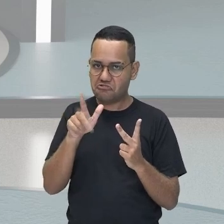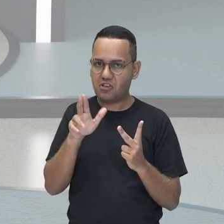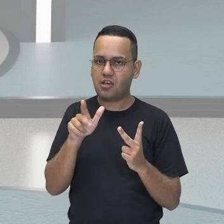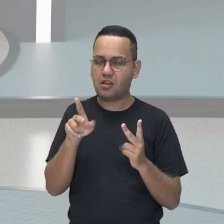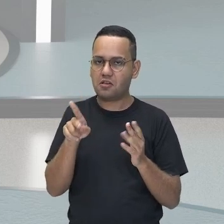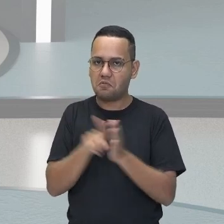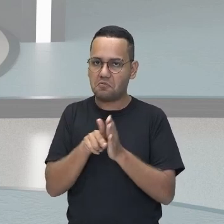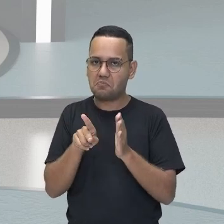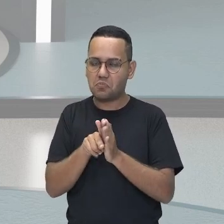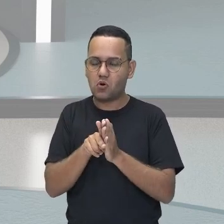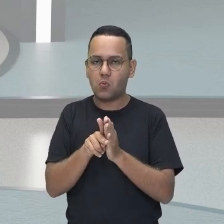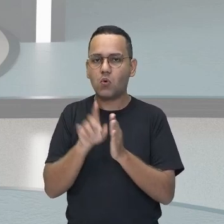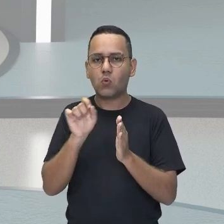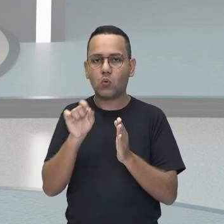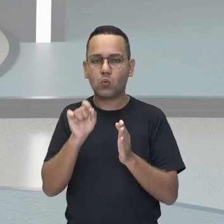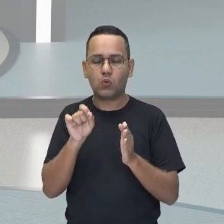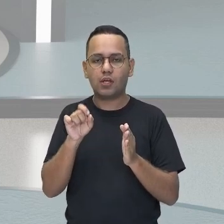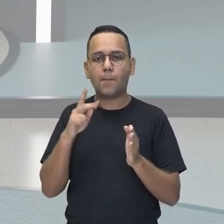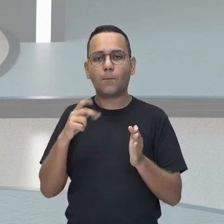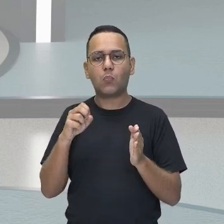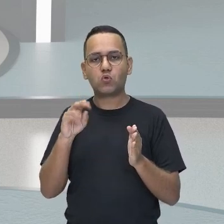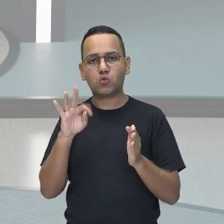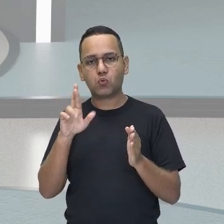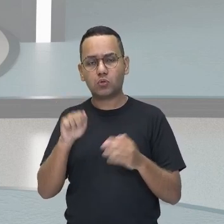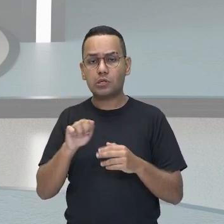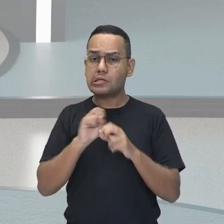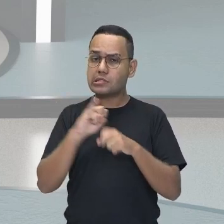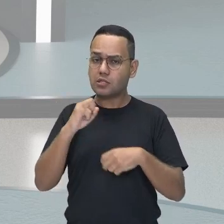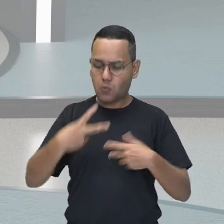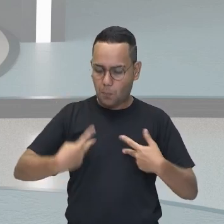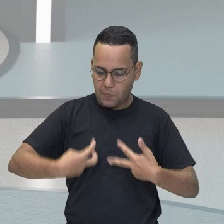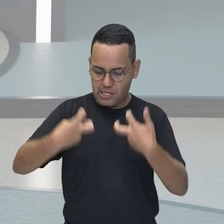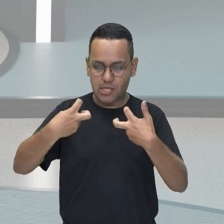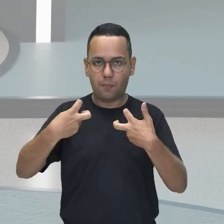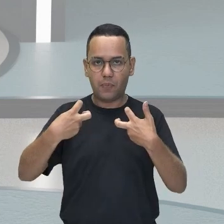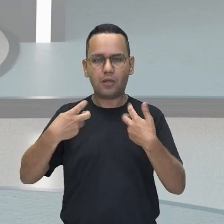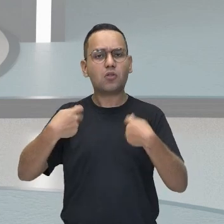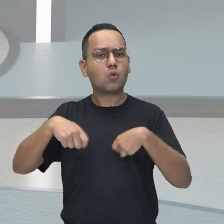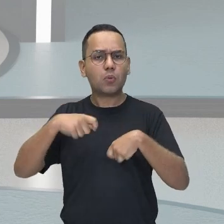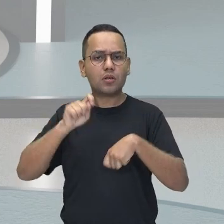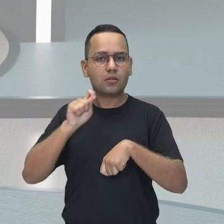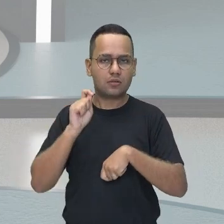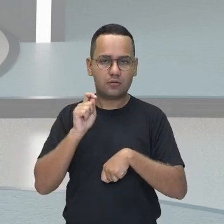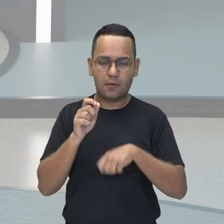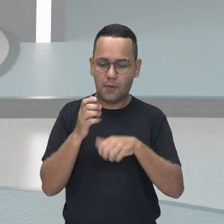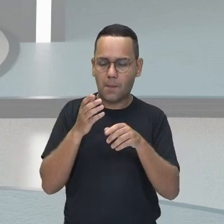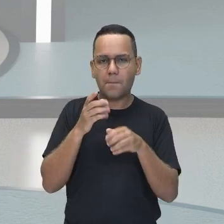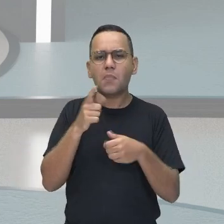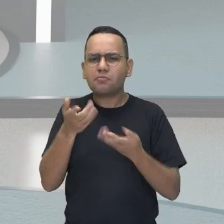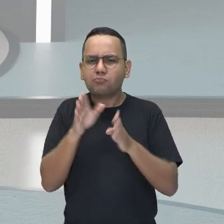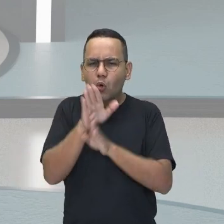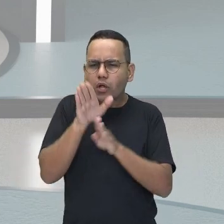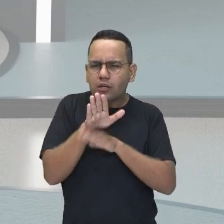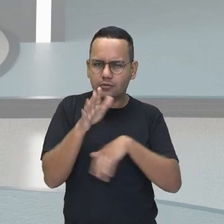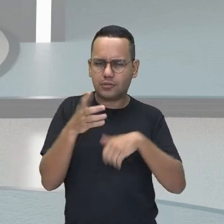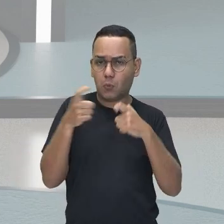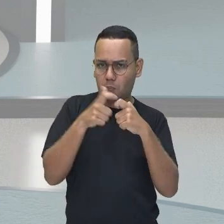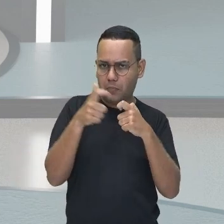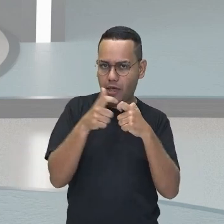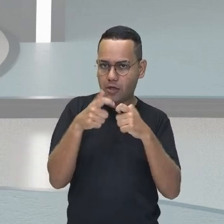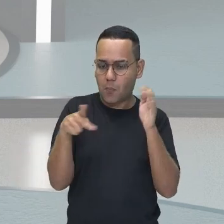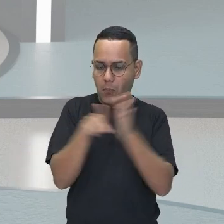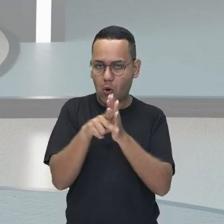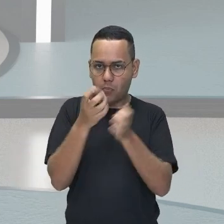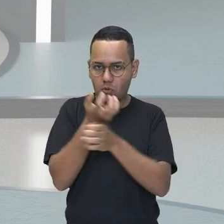porventura visualizar em você, procura um médico especialista, procura alguma forma de tratar